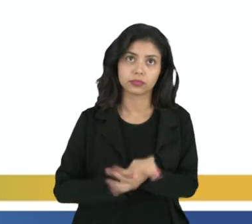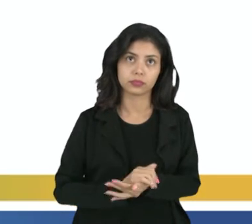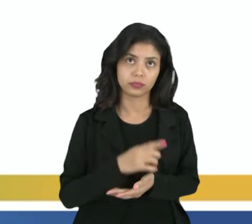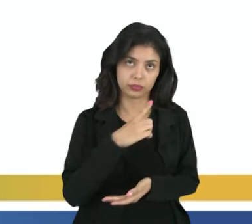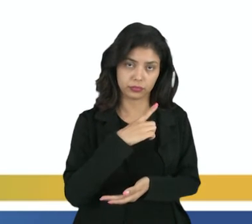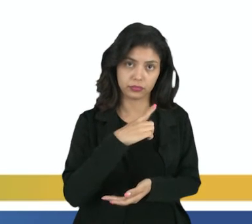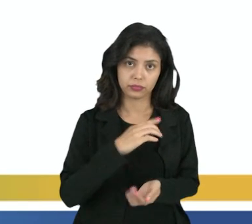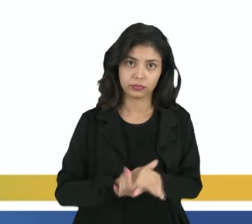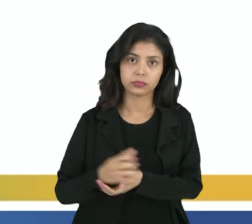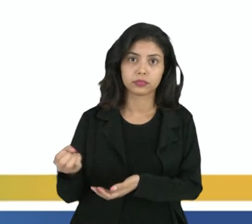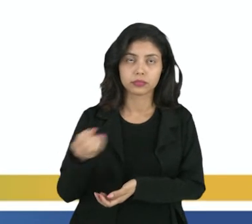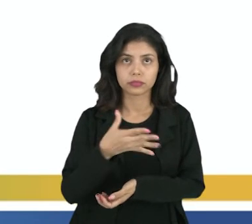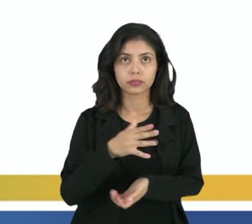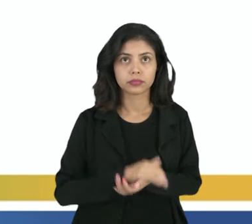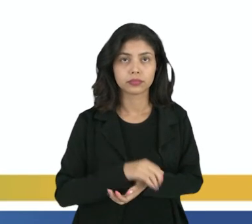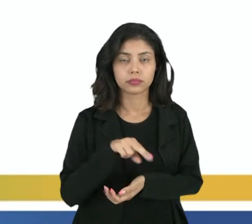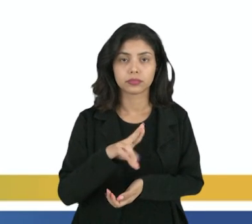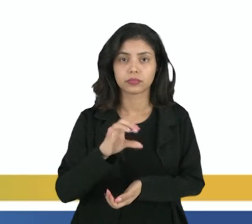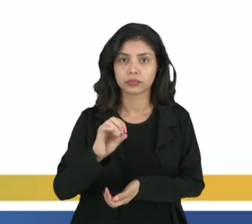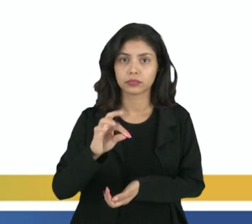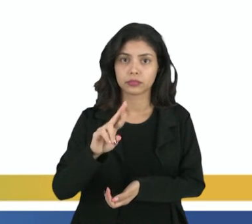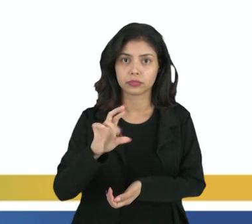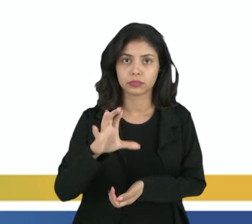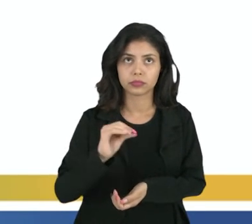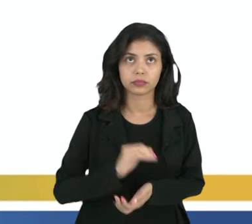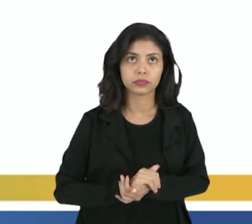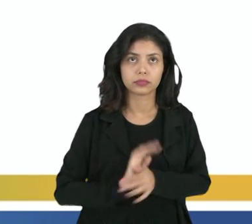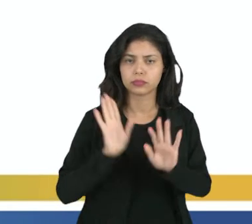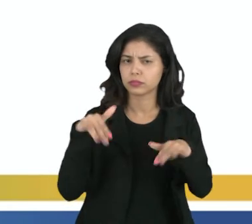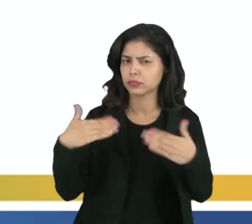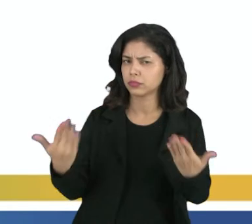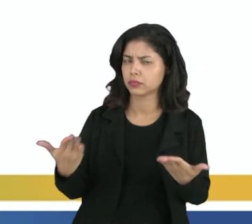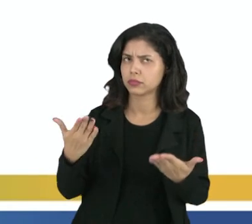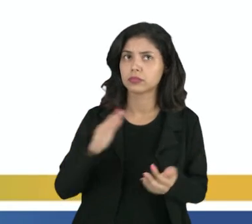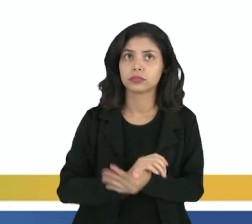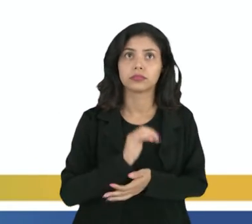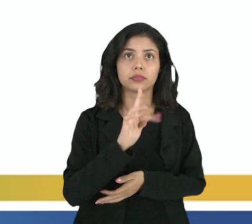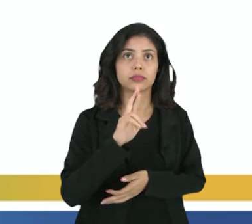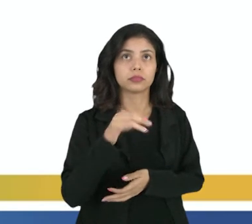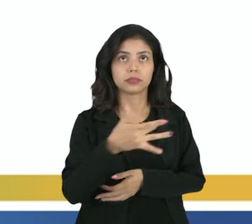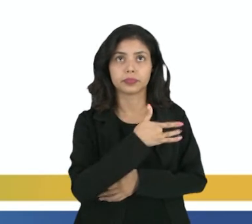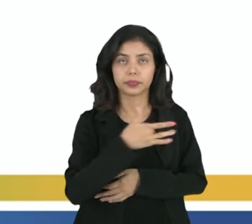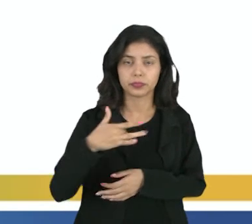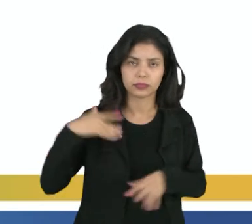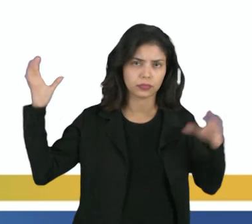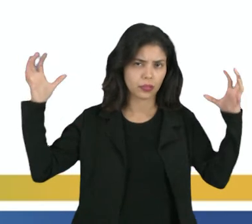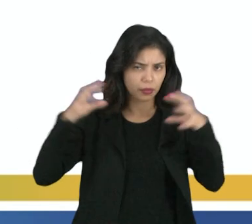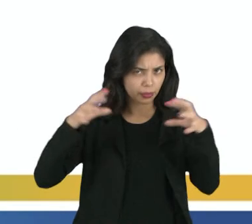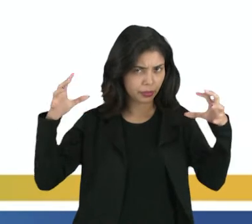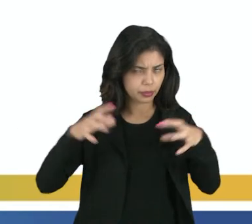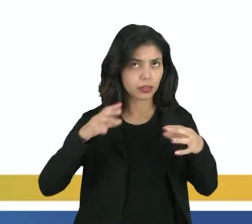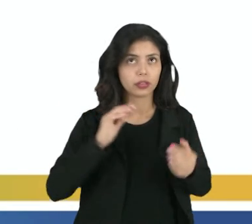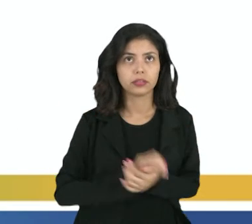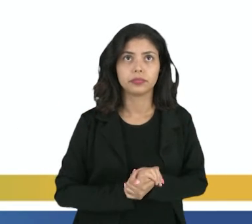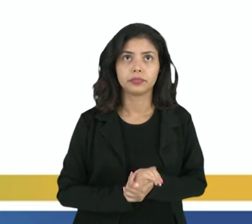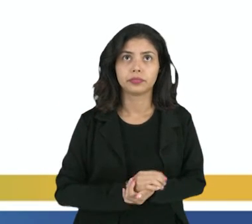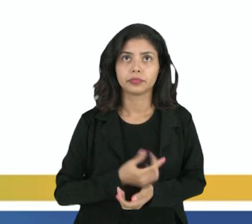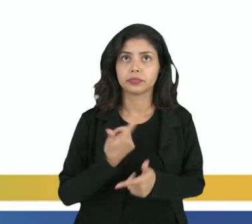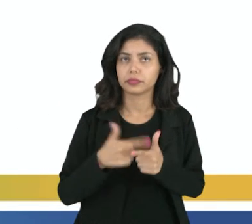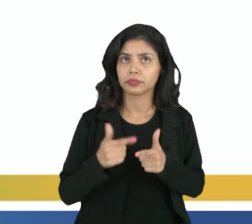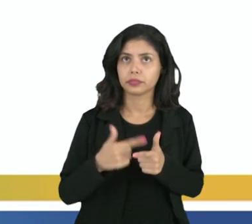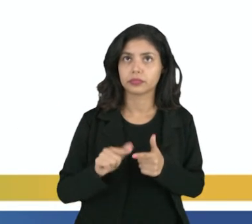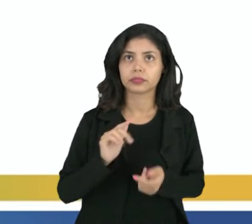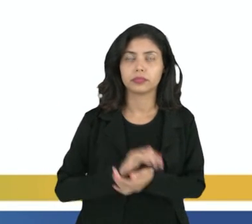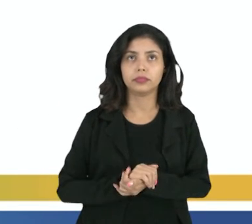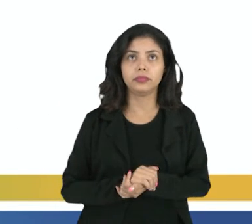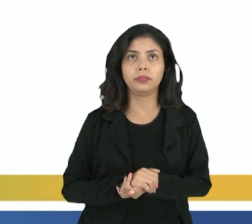tem-se a formação do ácido nítrico e quais são os e dessa chuva ácida do aumento